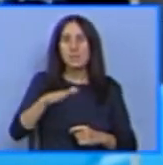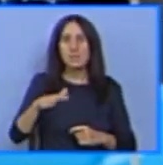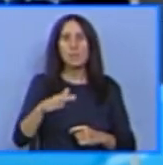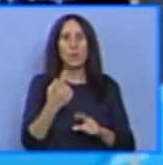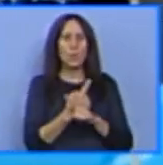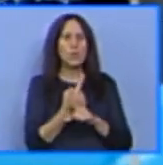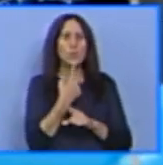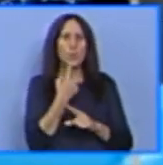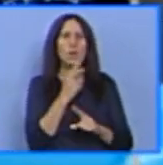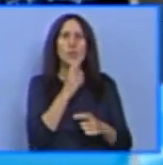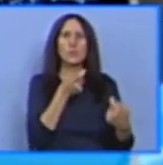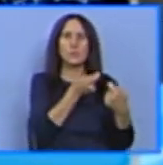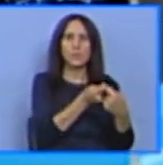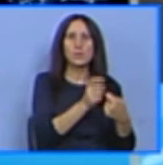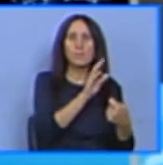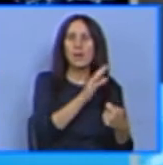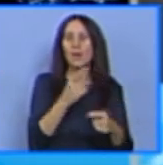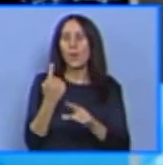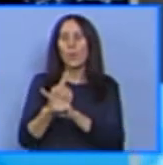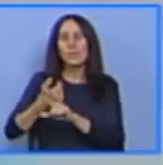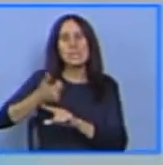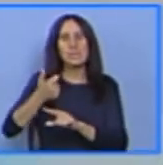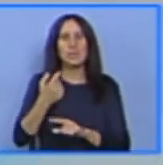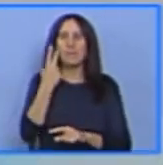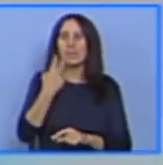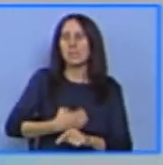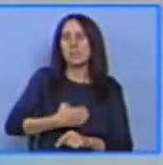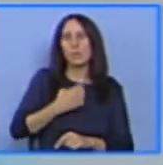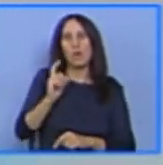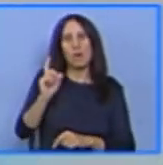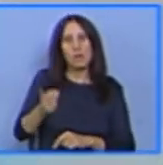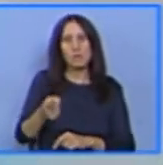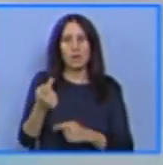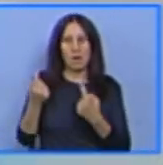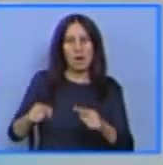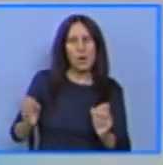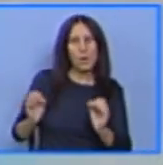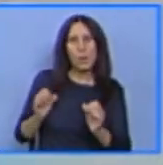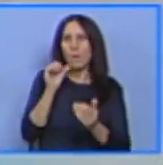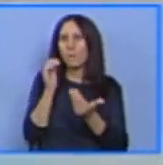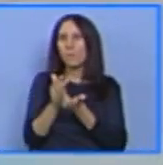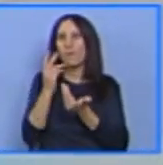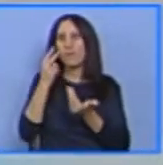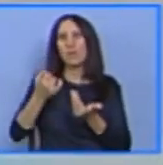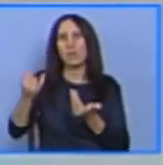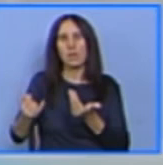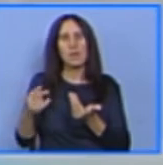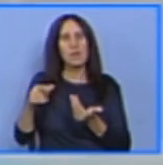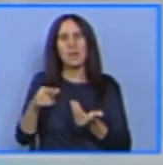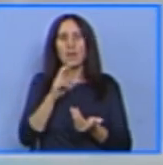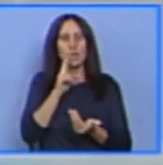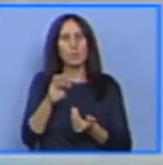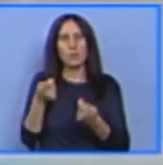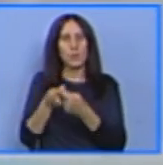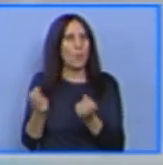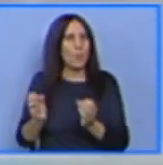muitas coisas, mas em relação a certas coisas fundamentais, o sentido da vida, há ou não há vida para além da morte, etc., não dá